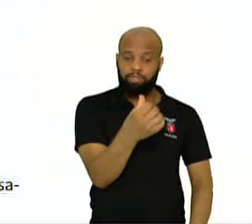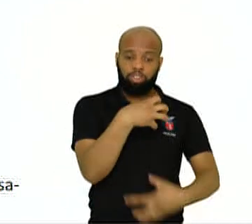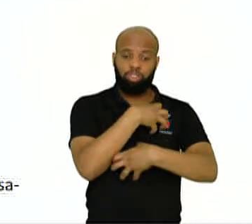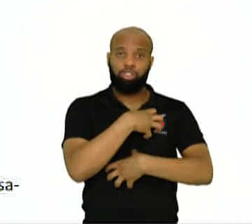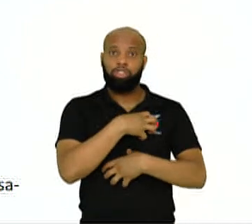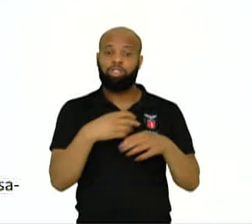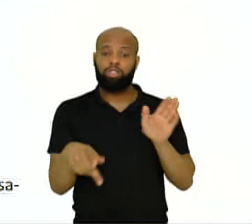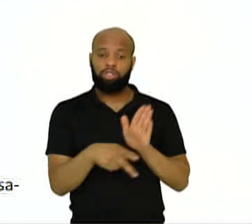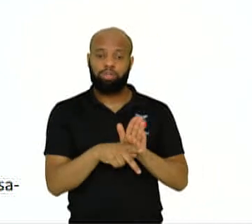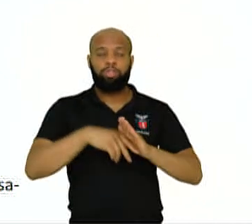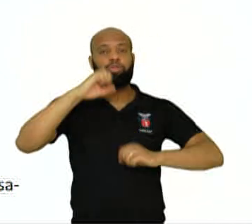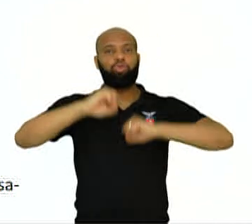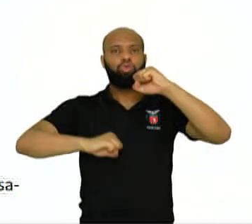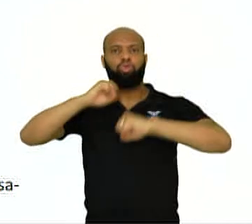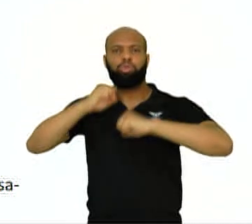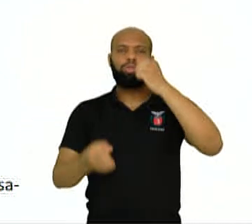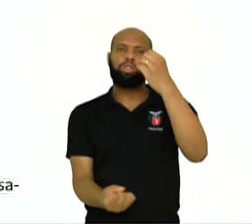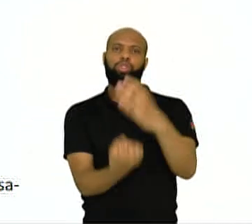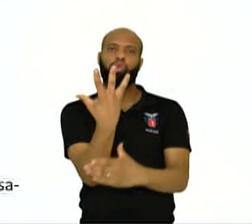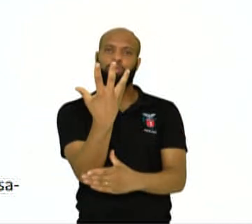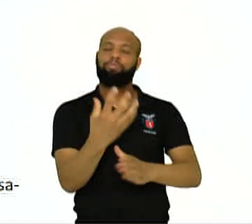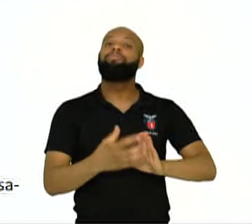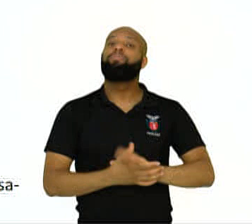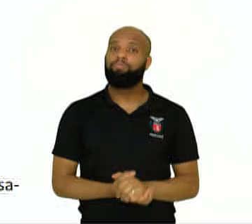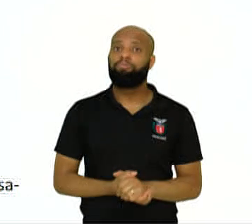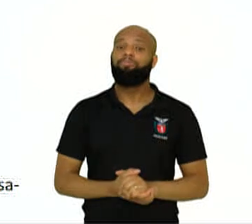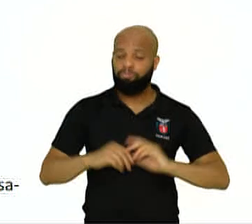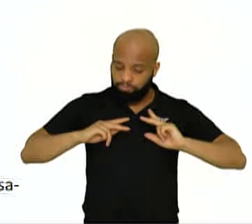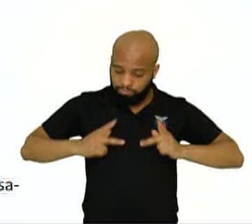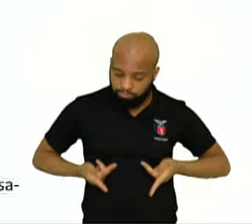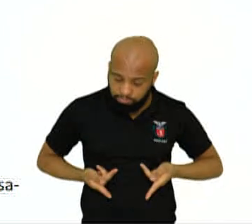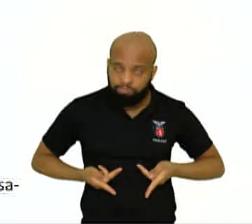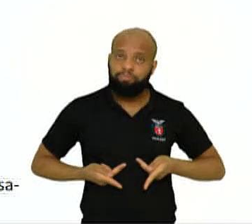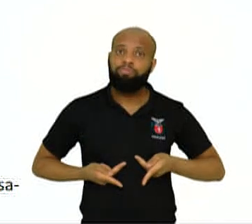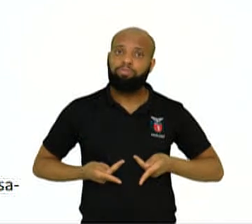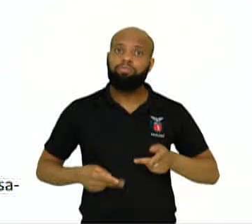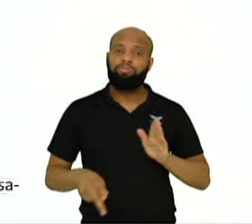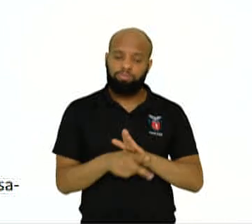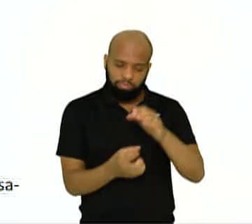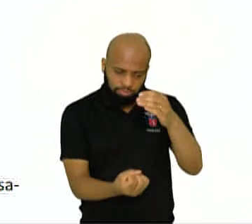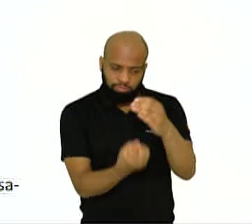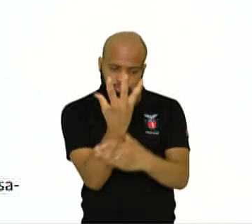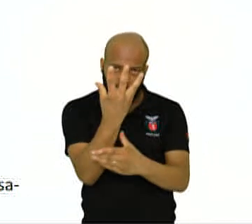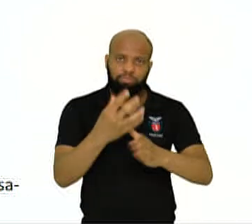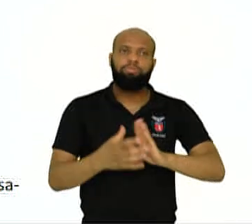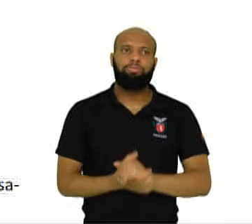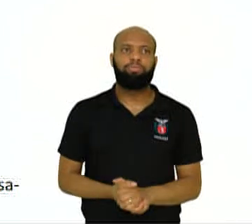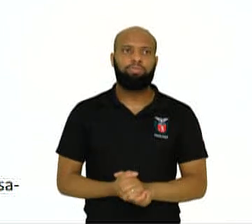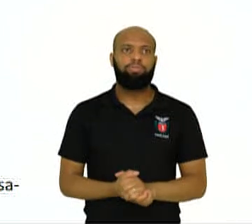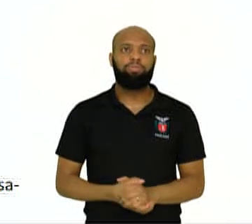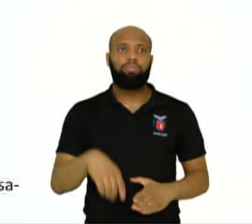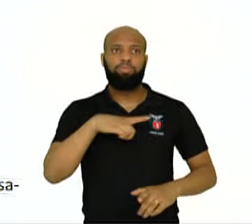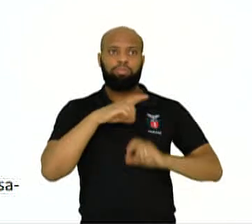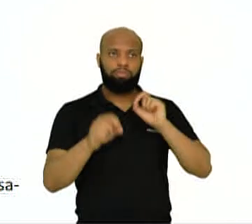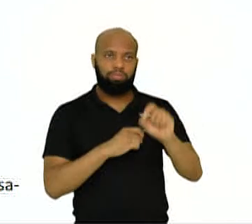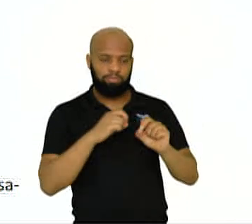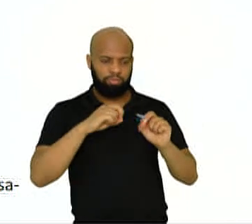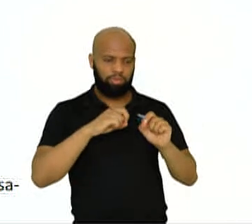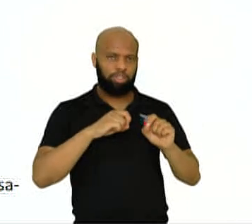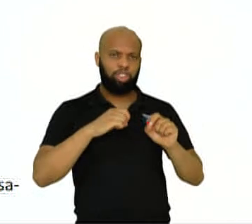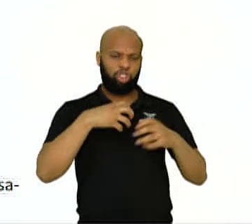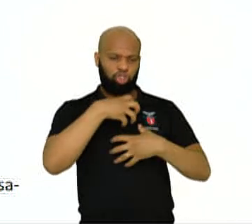são artificiais, ou seja, foi uma criação dos seres humanos, com propriedades